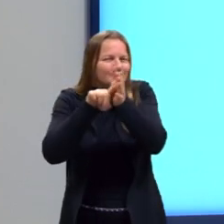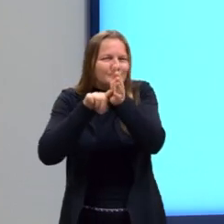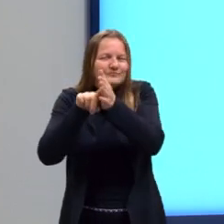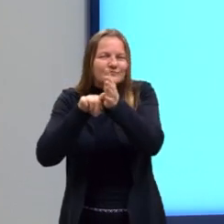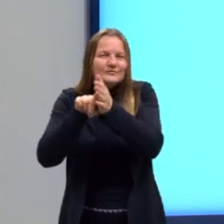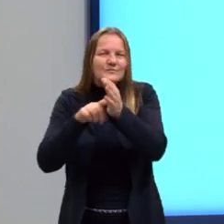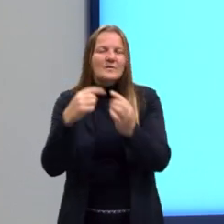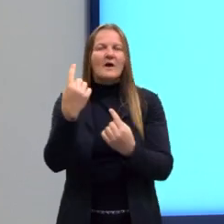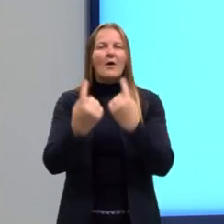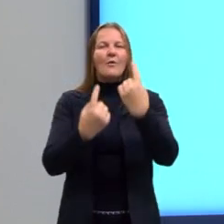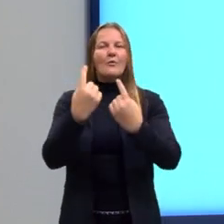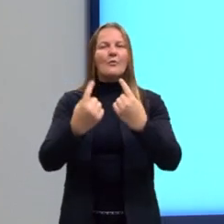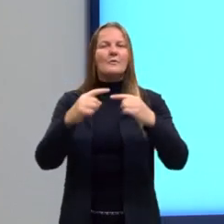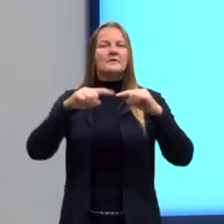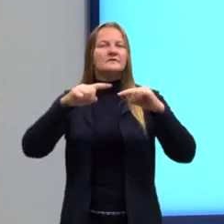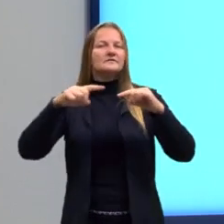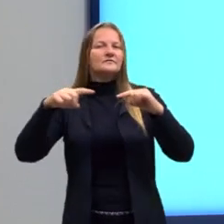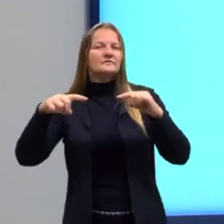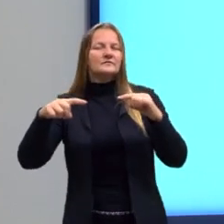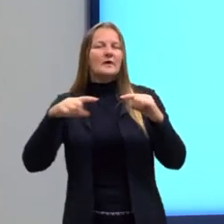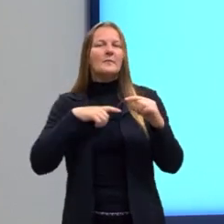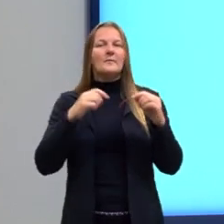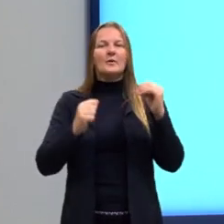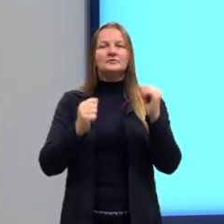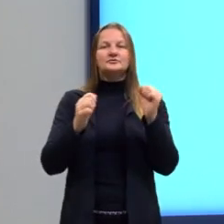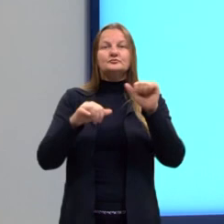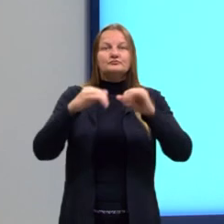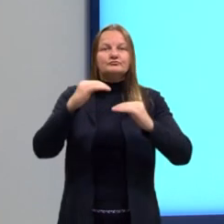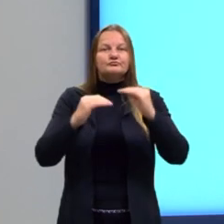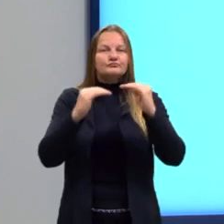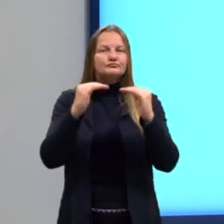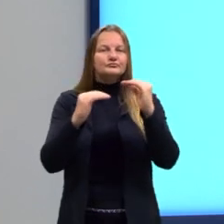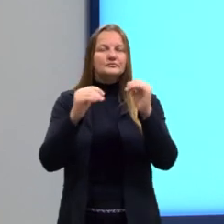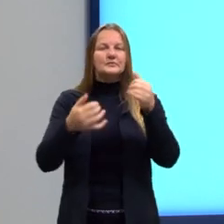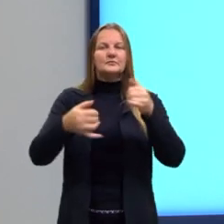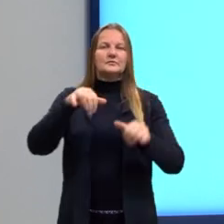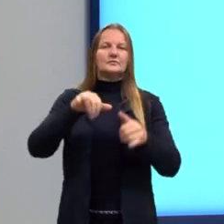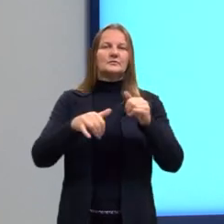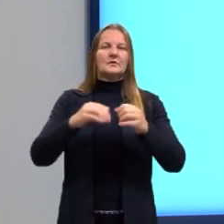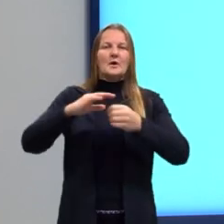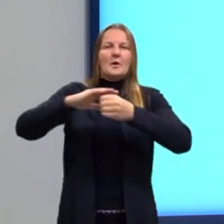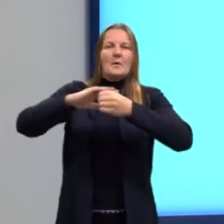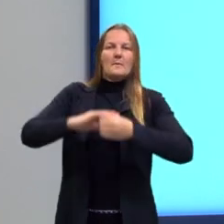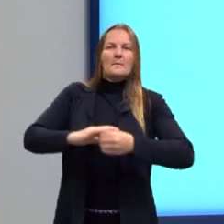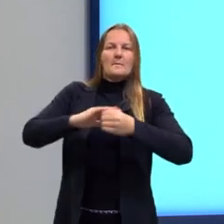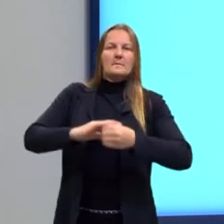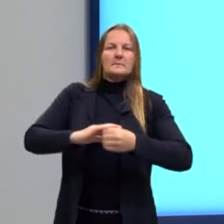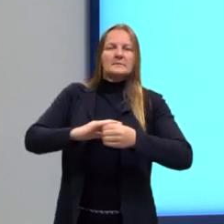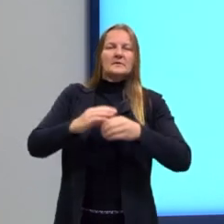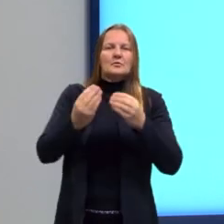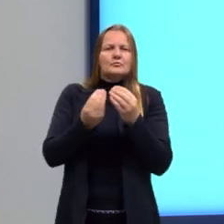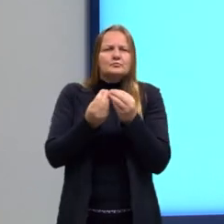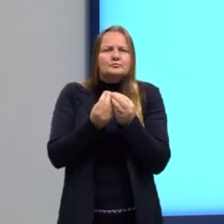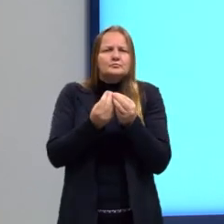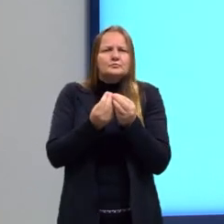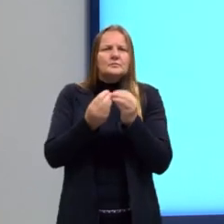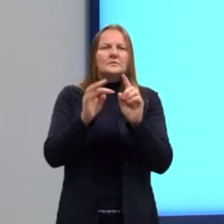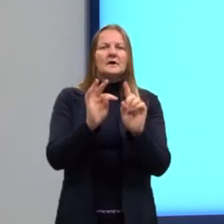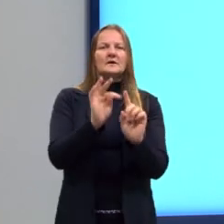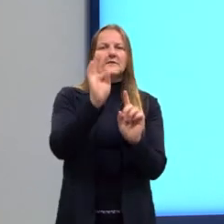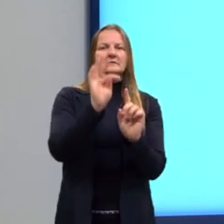variáveis poderiam modificar o equilíbrio químico tá que seriam pressão concentração e